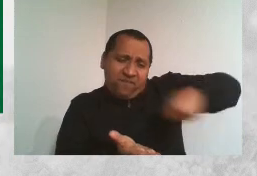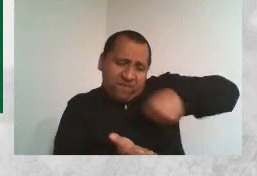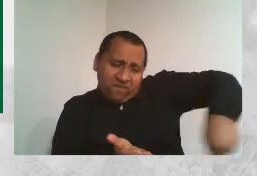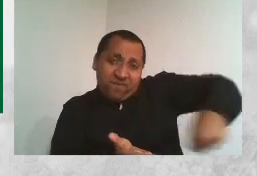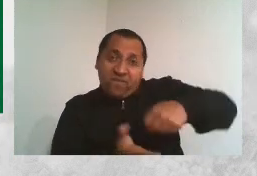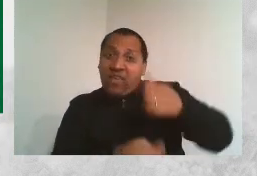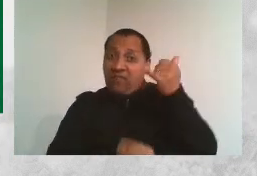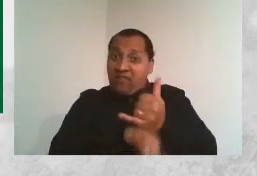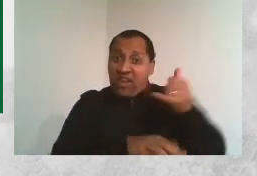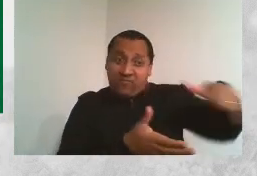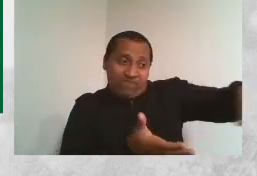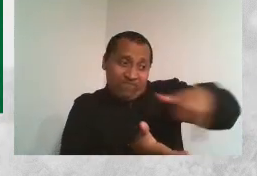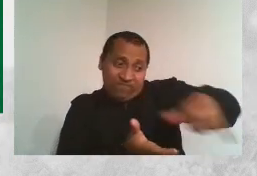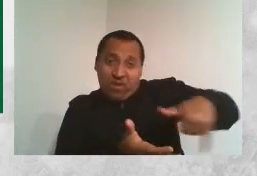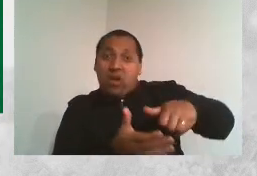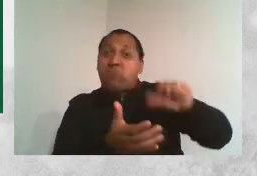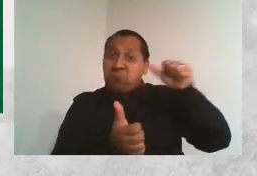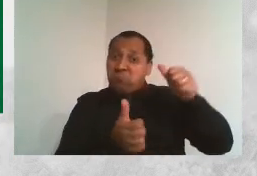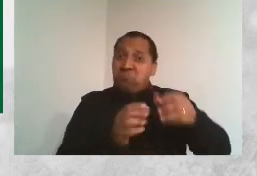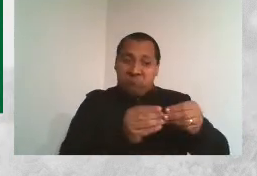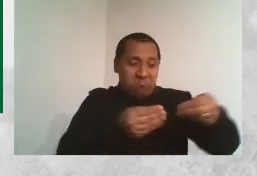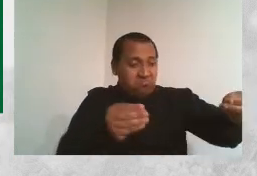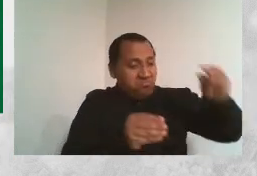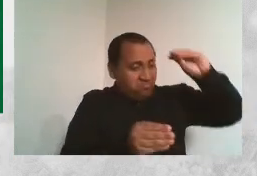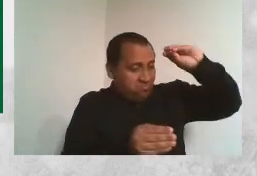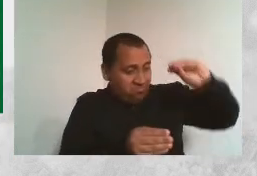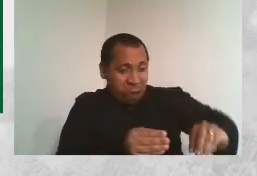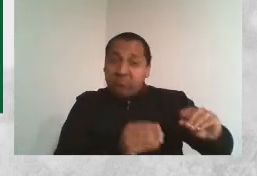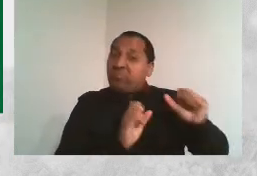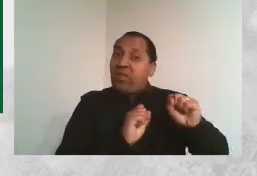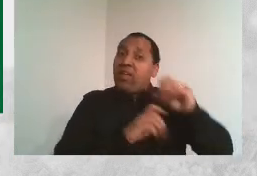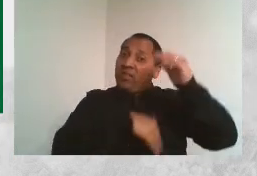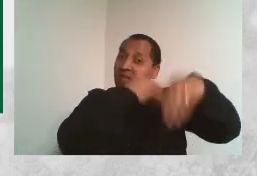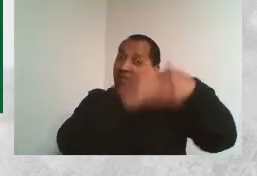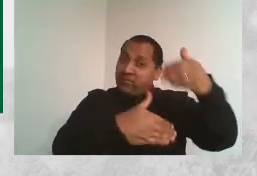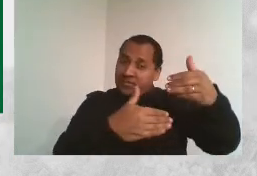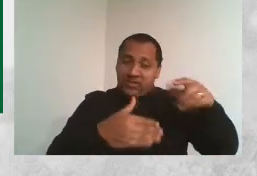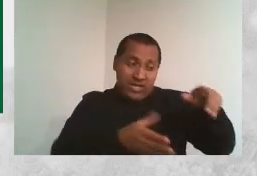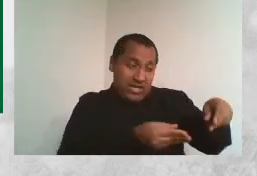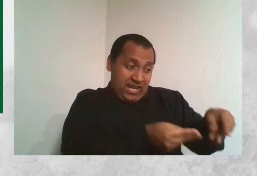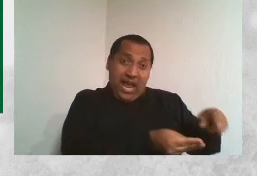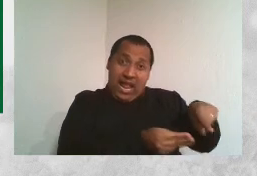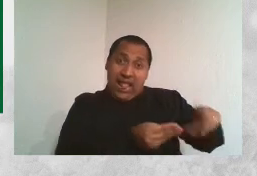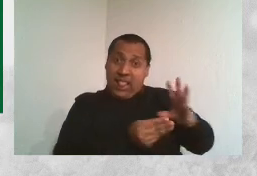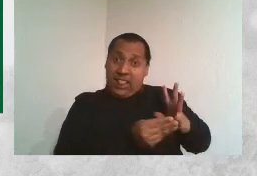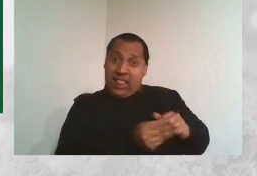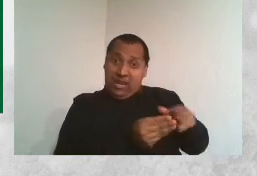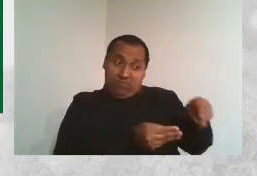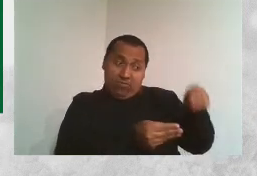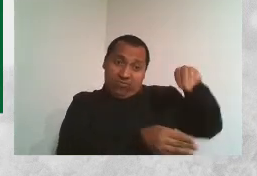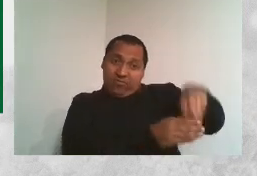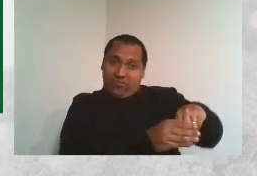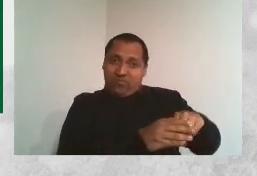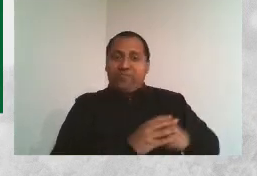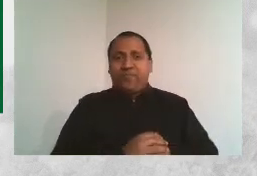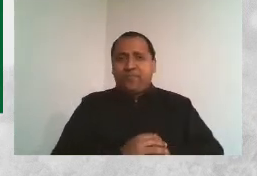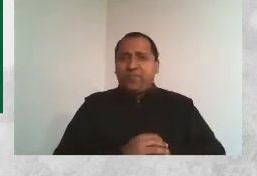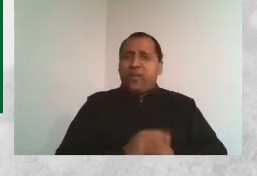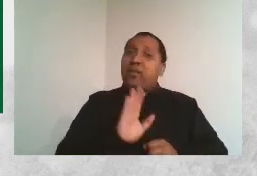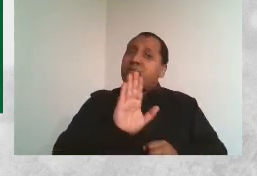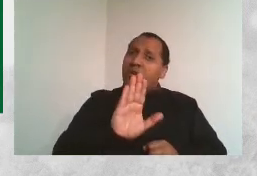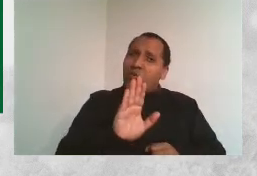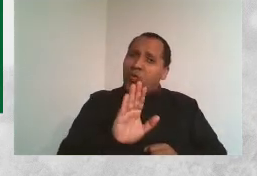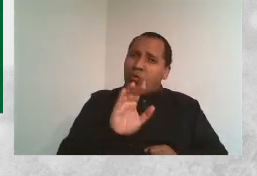novo nos meus saquinhos das máscaras limpas. O último aspecto até que eu